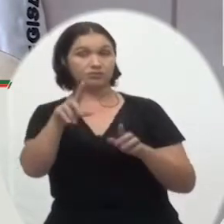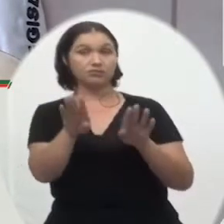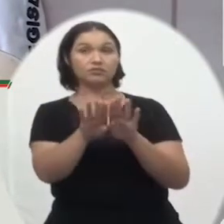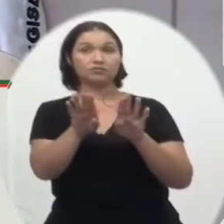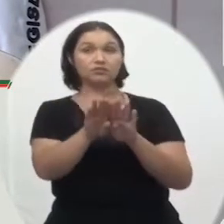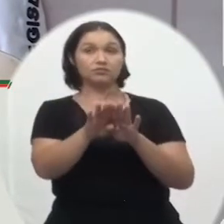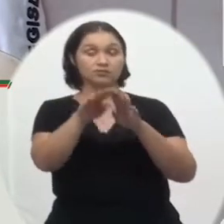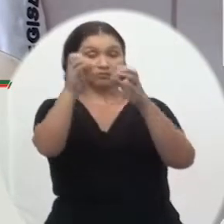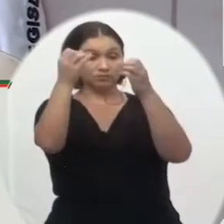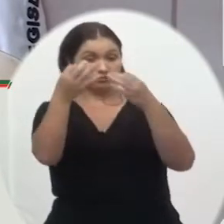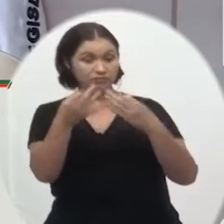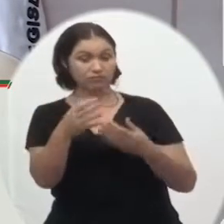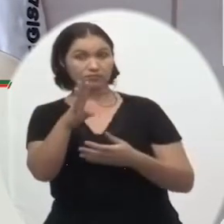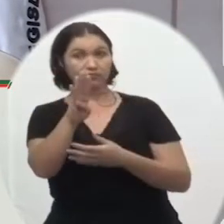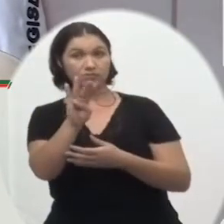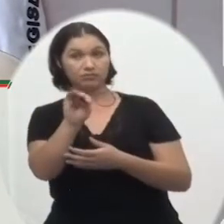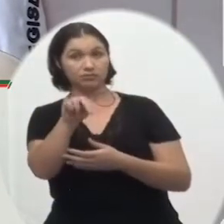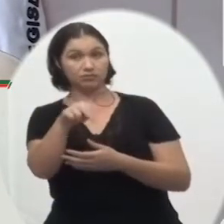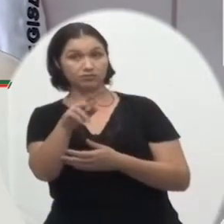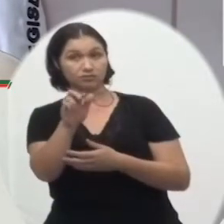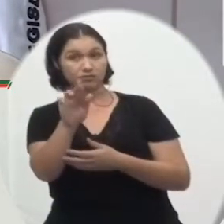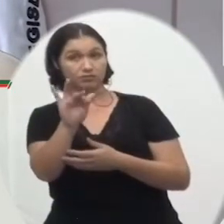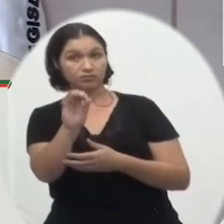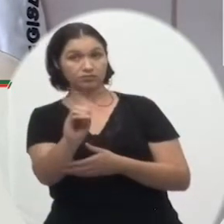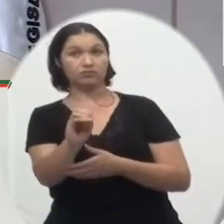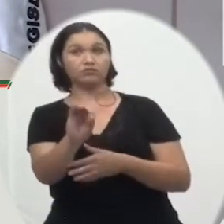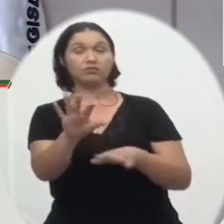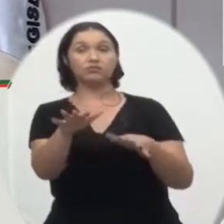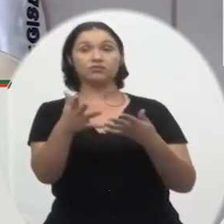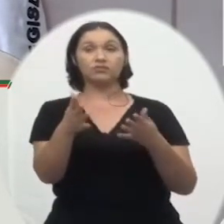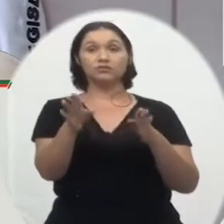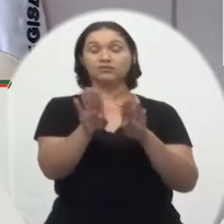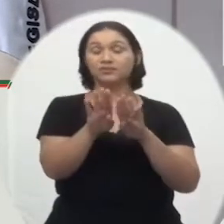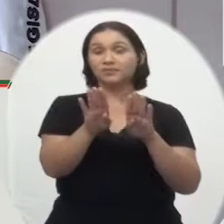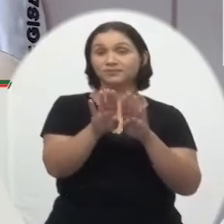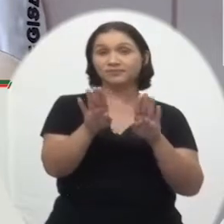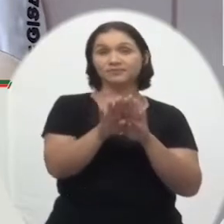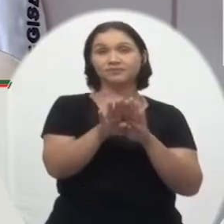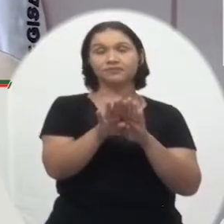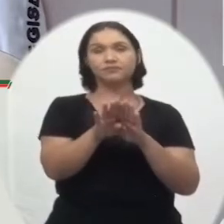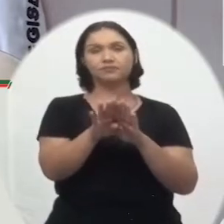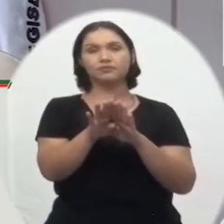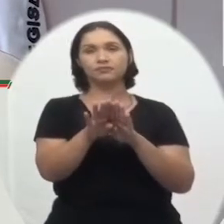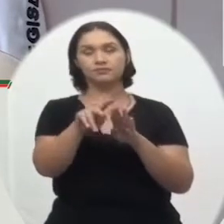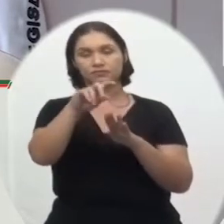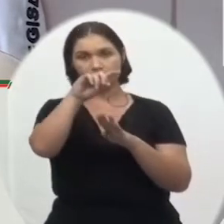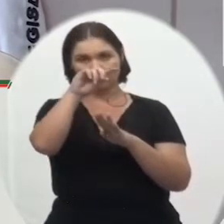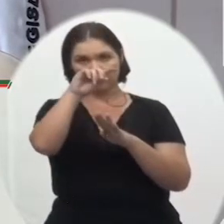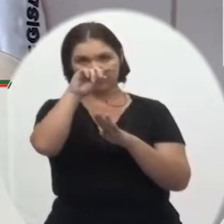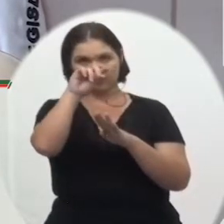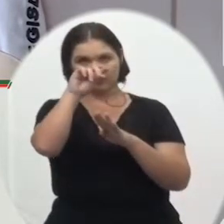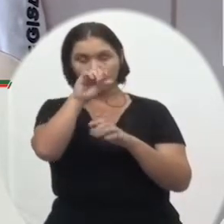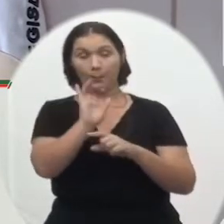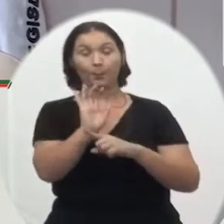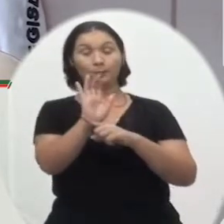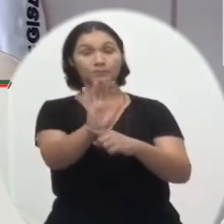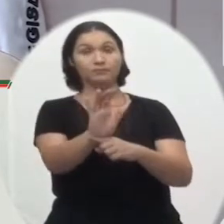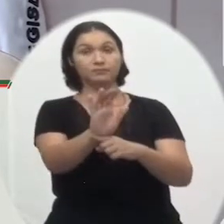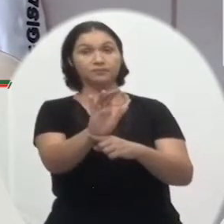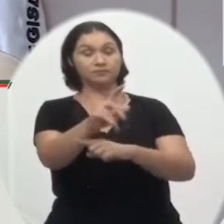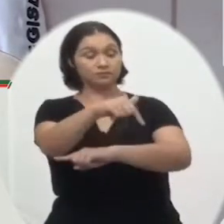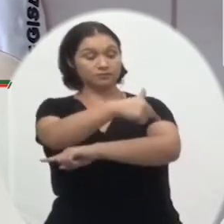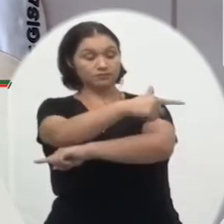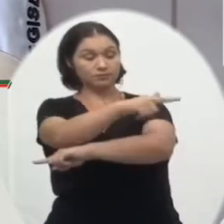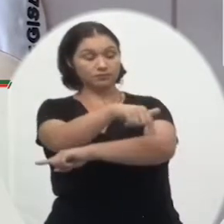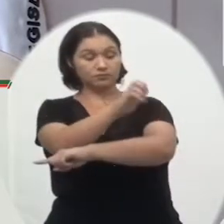nos binários, né? Isso, vereador, já é uma parte binária, até para esvaziar um pouco mais a região do anel viário que passa ali na sua